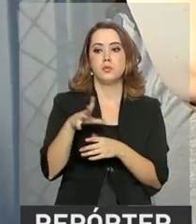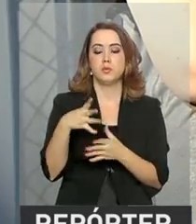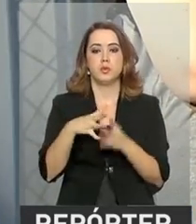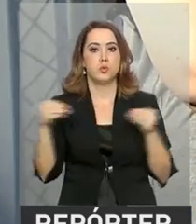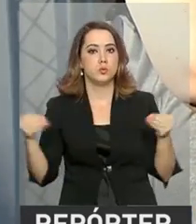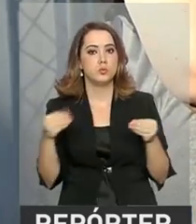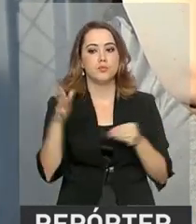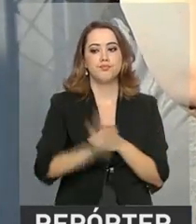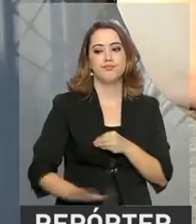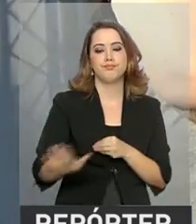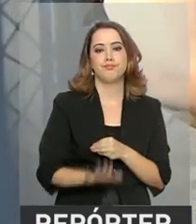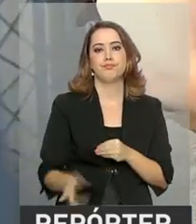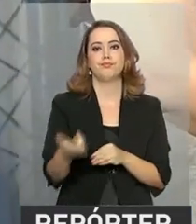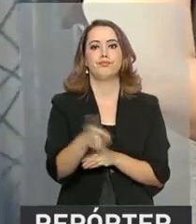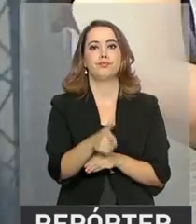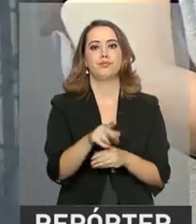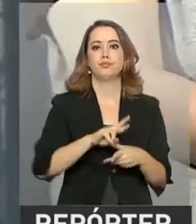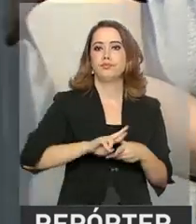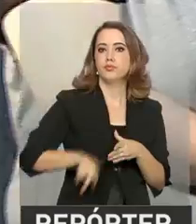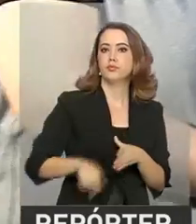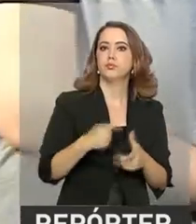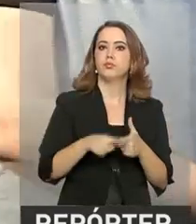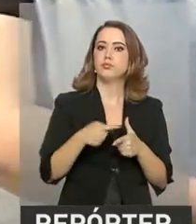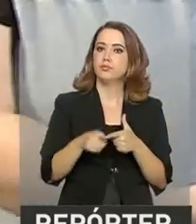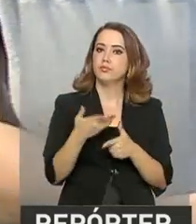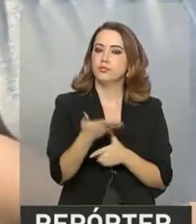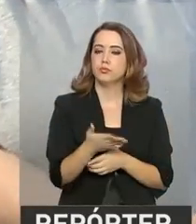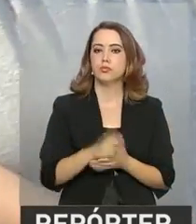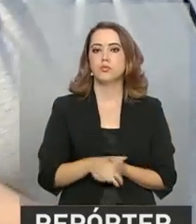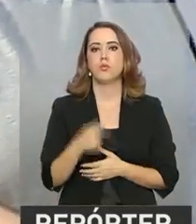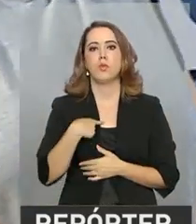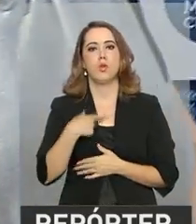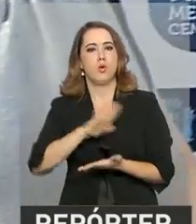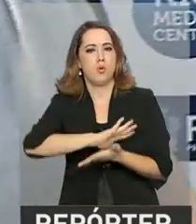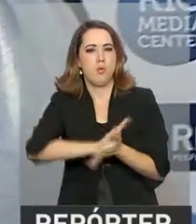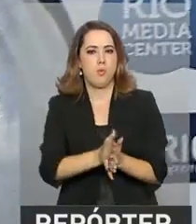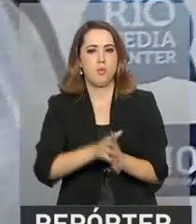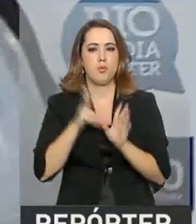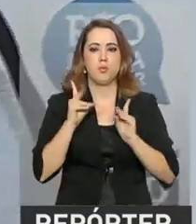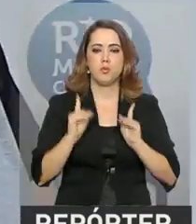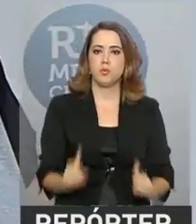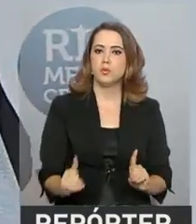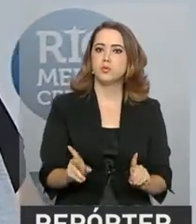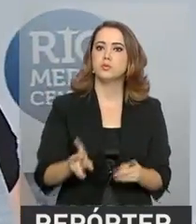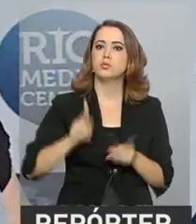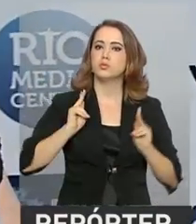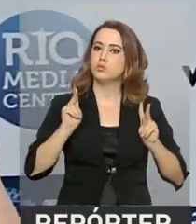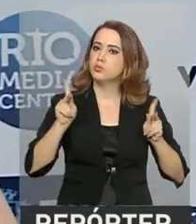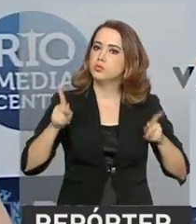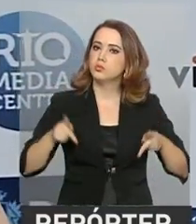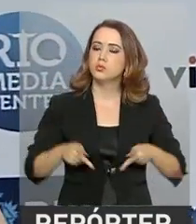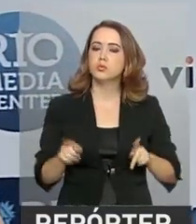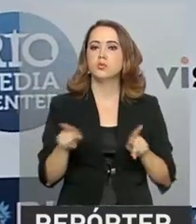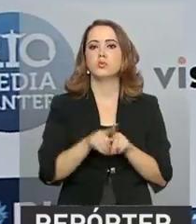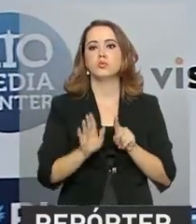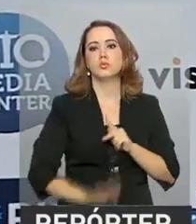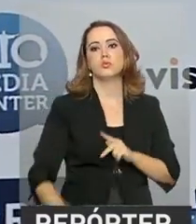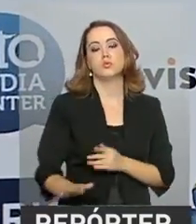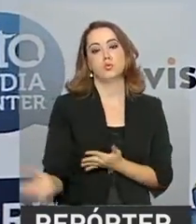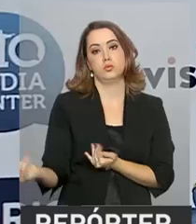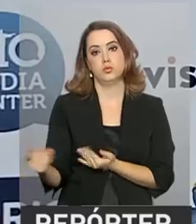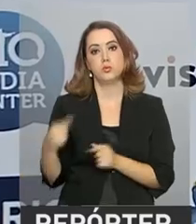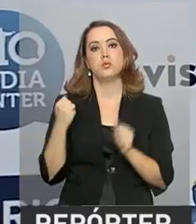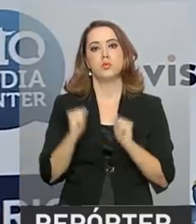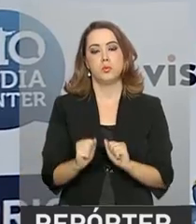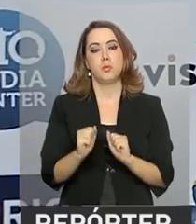Tá certo, Irina, muito obrigada pela sua participação. Lembrando que as denúncias de violações aos direitos humanos, aos direitos de crianças e adolescentes, podem ser